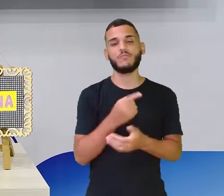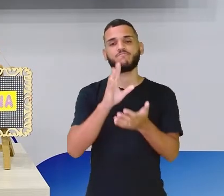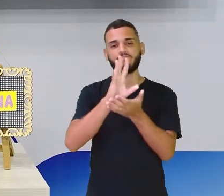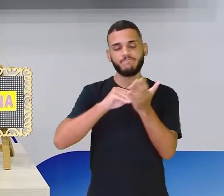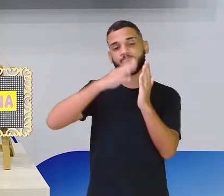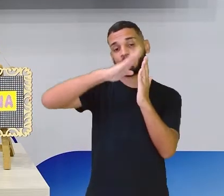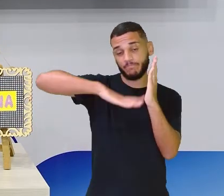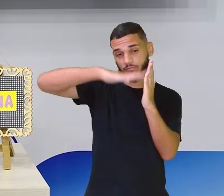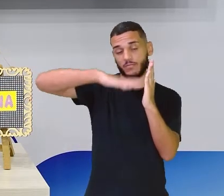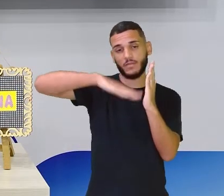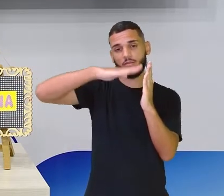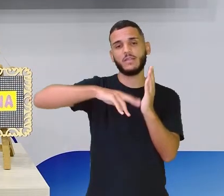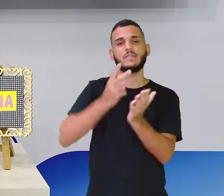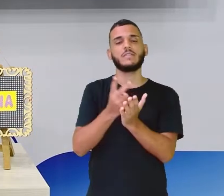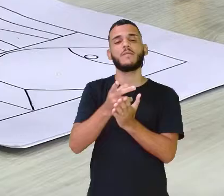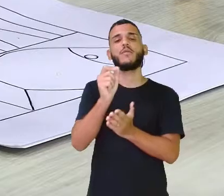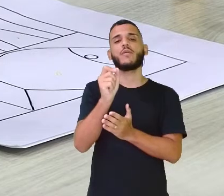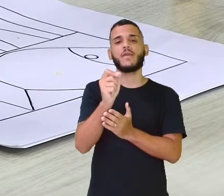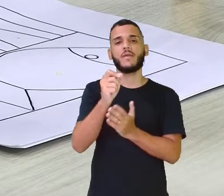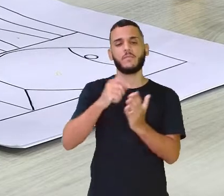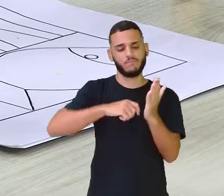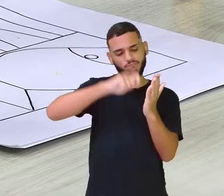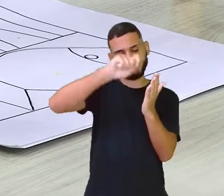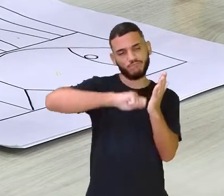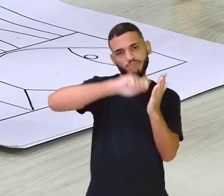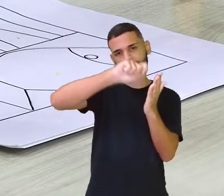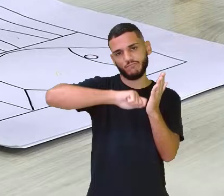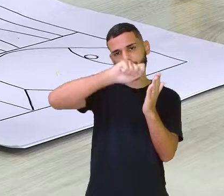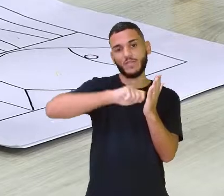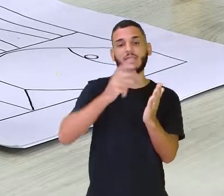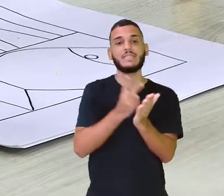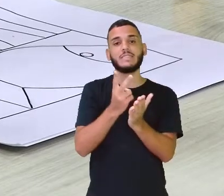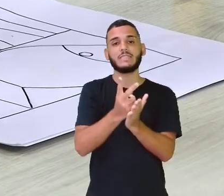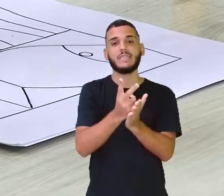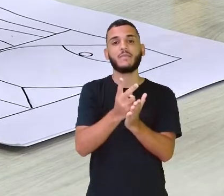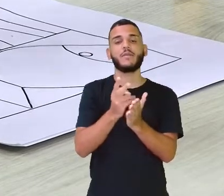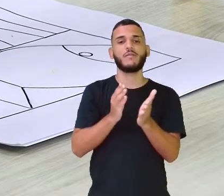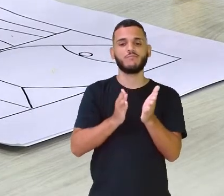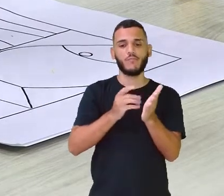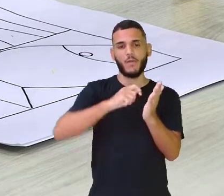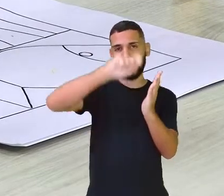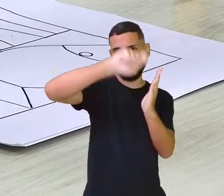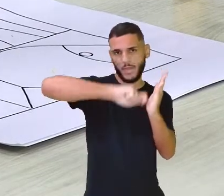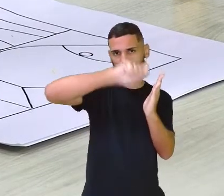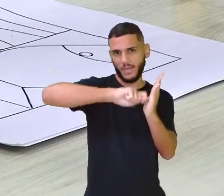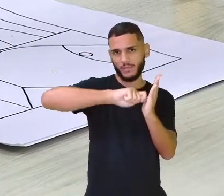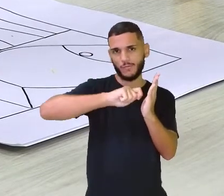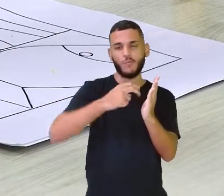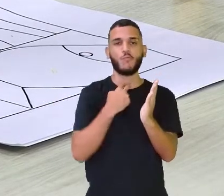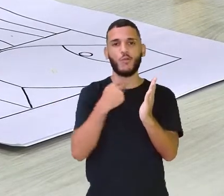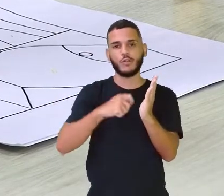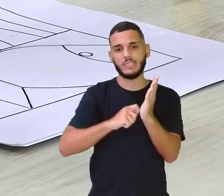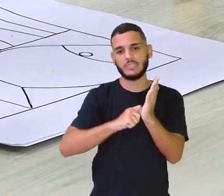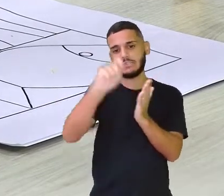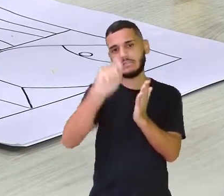sempre ficar fazendo os traços do mesmo sentido, tá? Se a gente começa a fazer assim, depois vai para o outro lado,